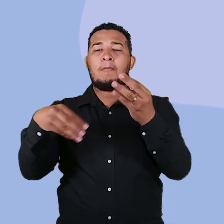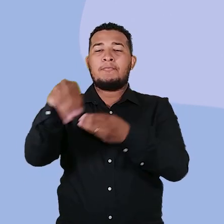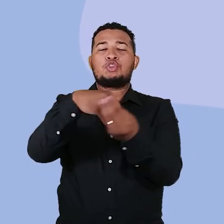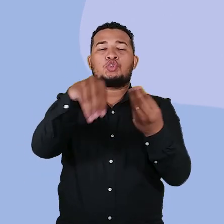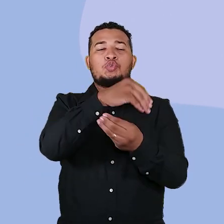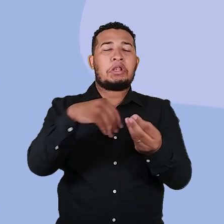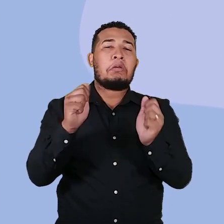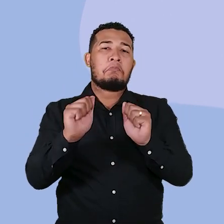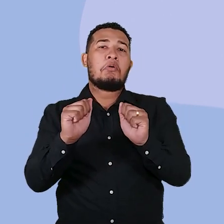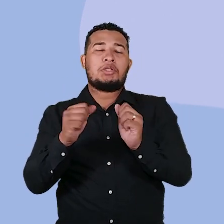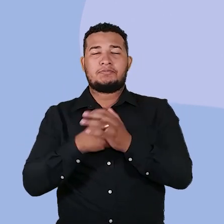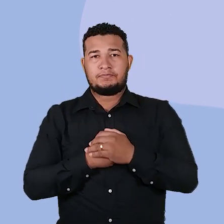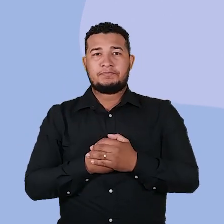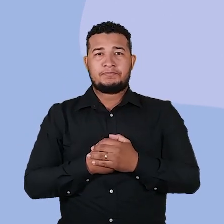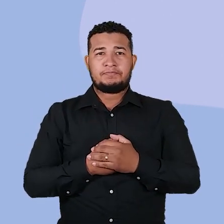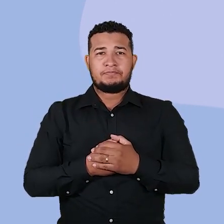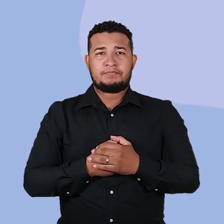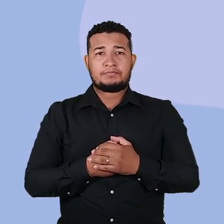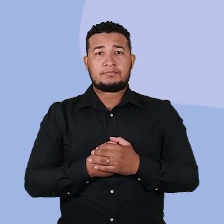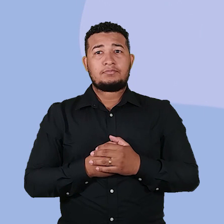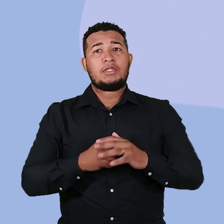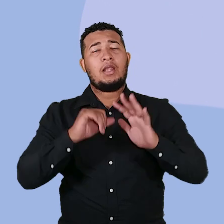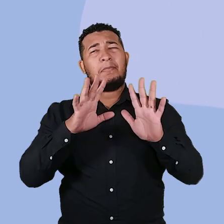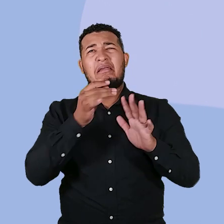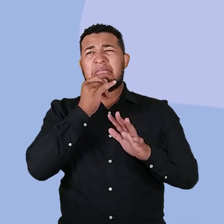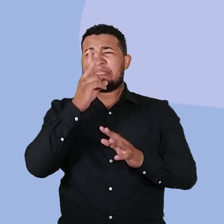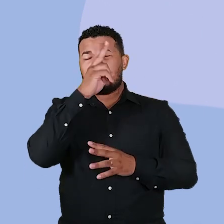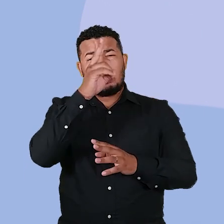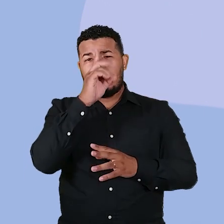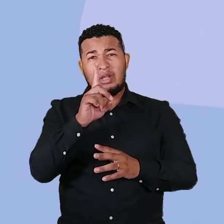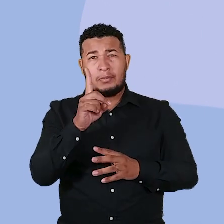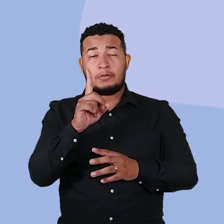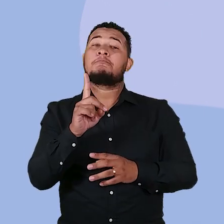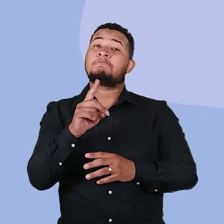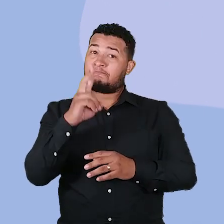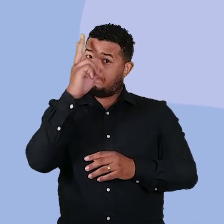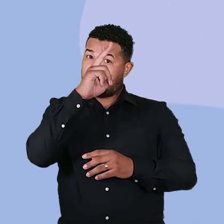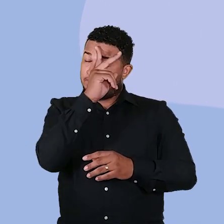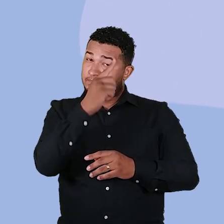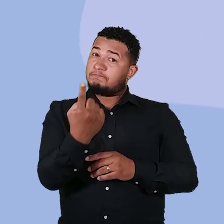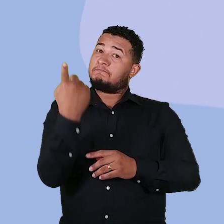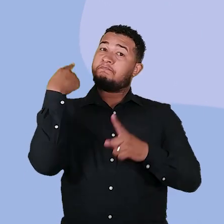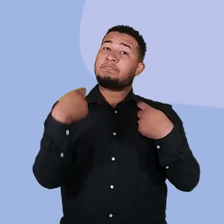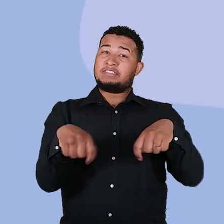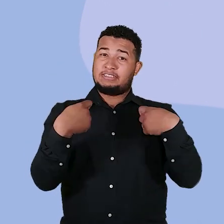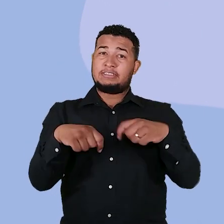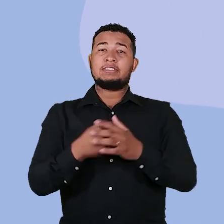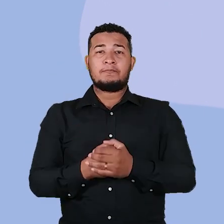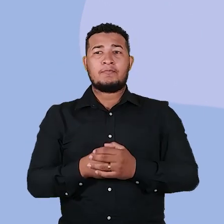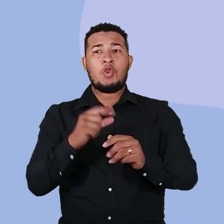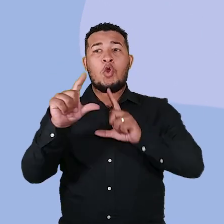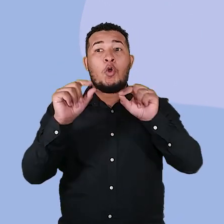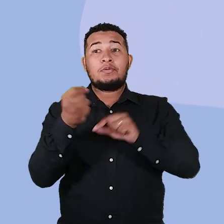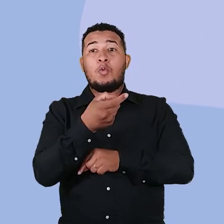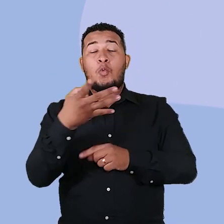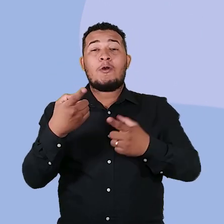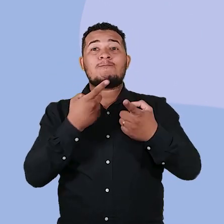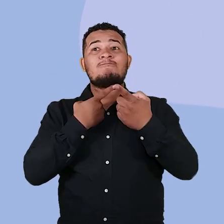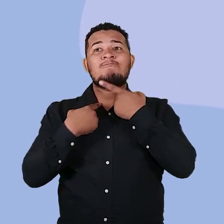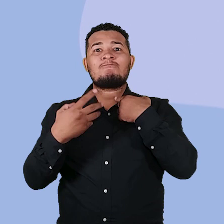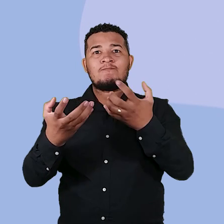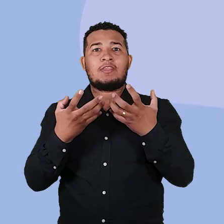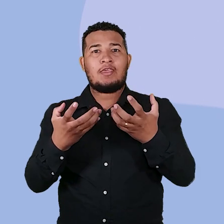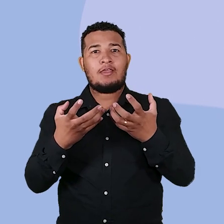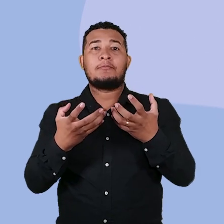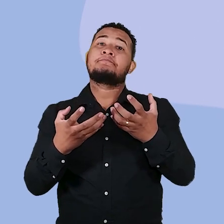permutação fatorial de 5 a 120 ah não eu não lembro isso aí não é vale a pena revisar quantas